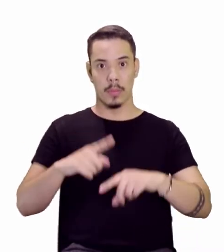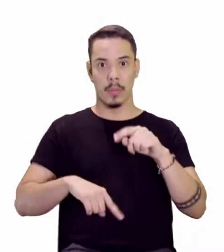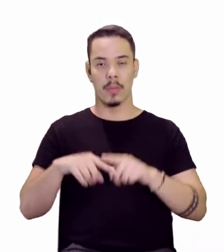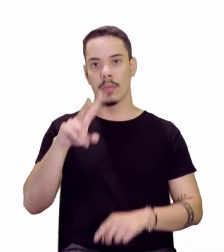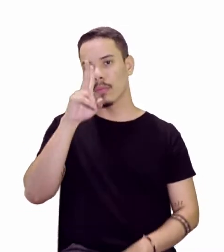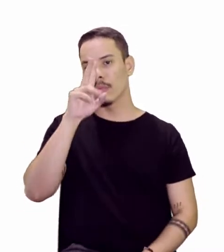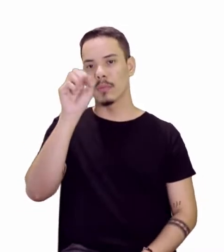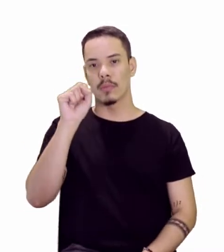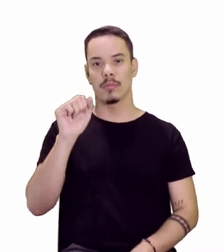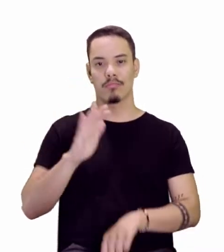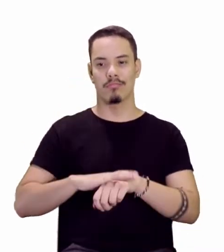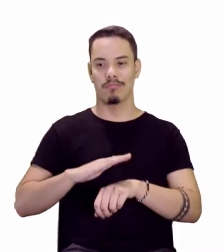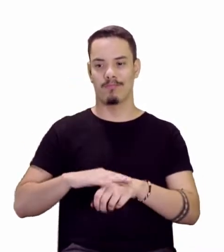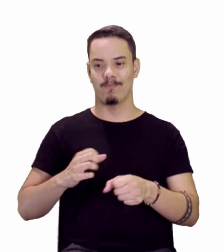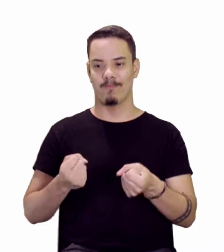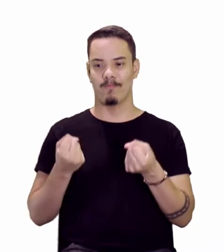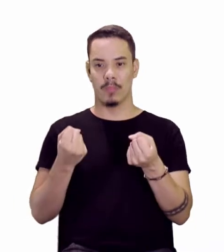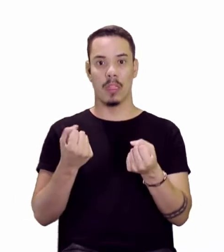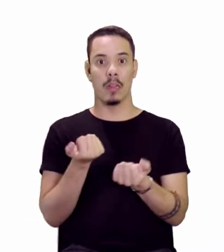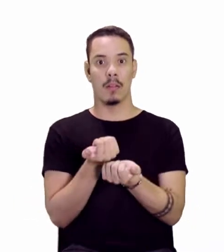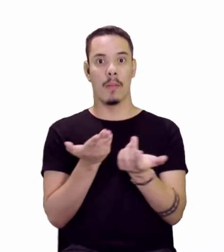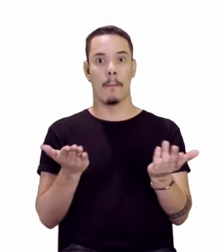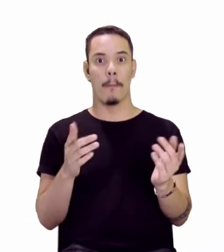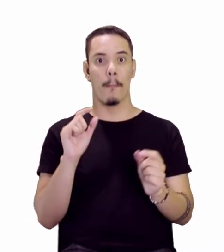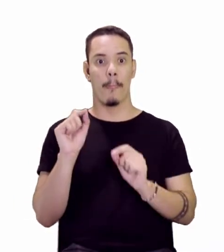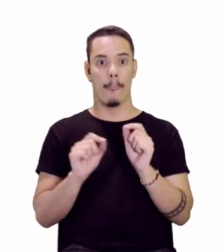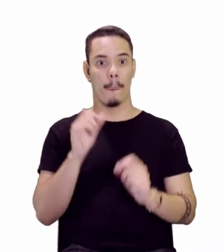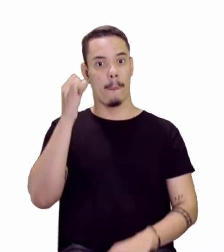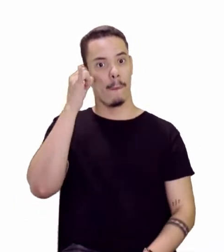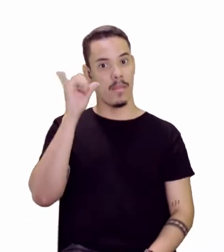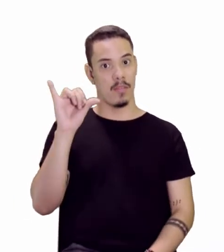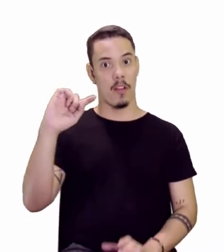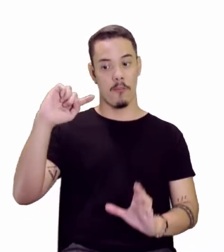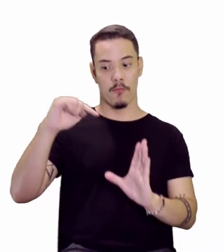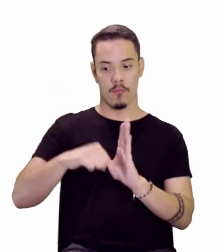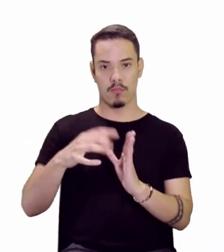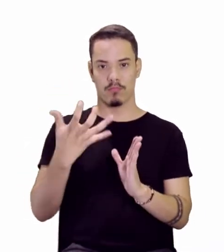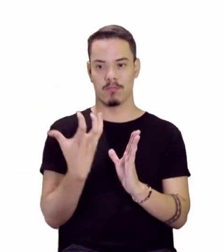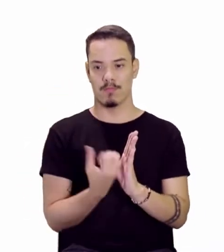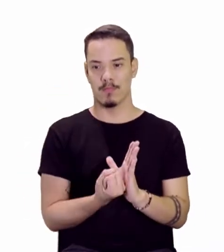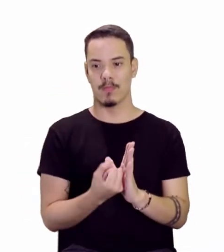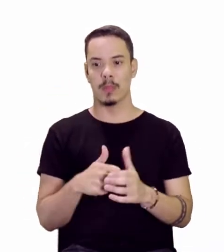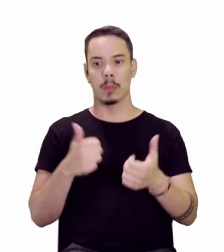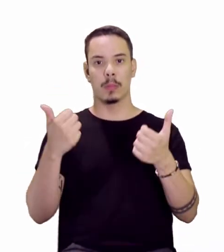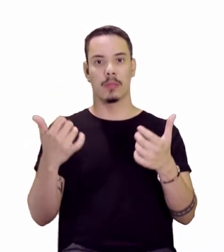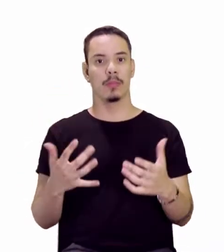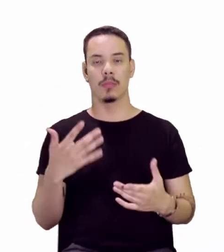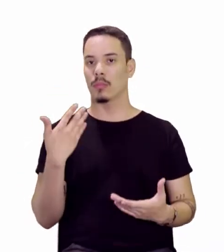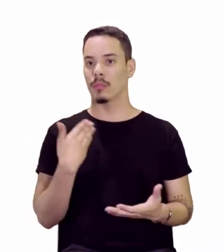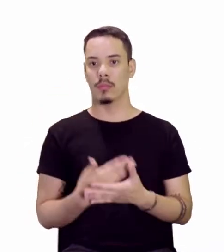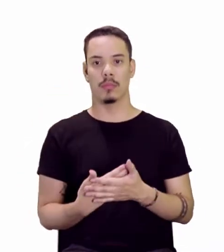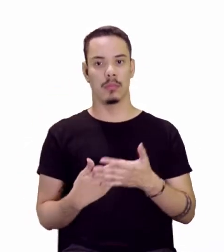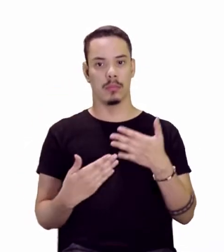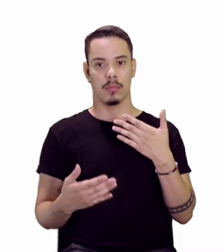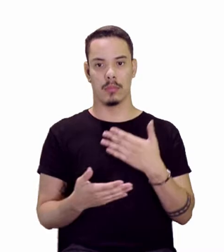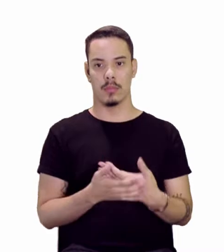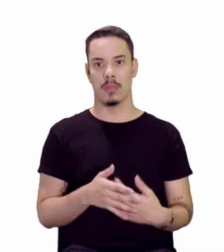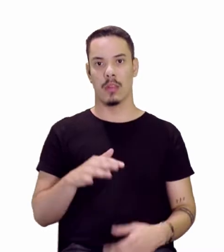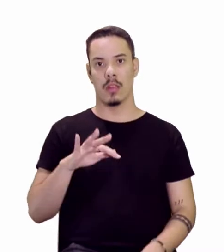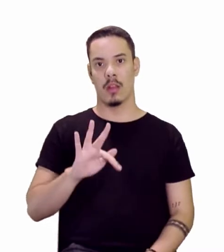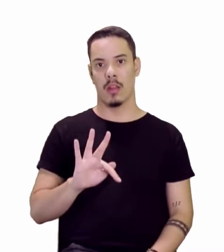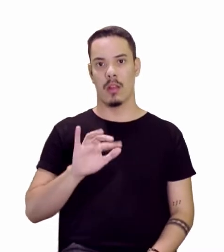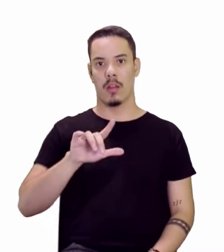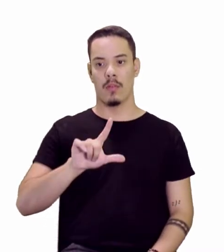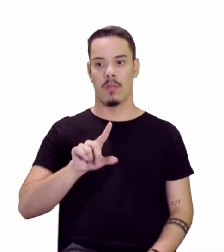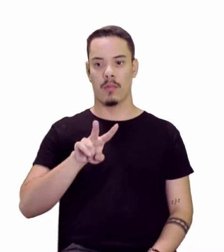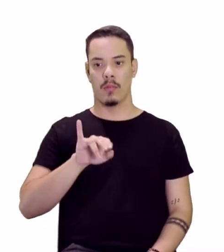de sustentação que tende a impedir que o objeto afunde no líquido. Exatamente. A gente fala assim do líquido, mas é fluido, na verdade. Por quê?